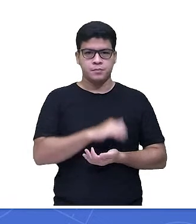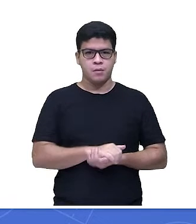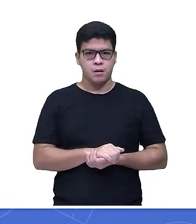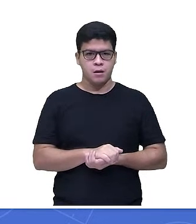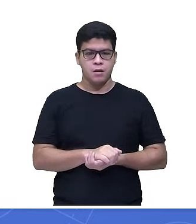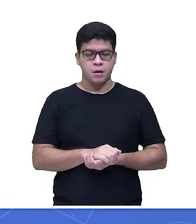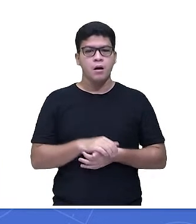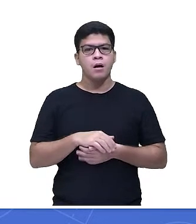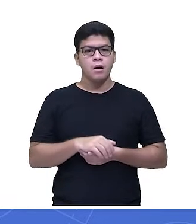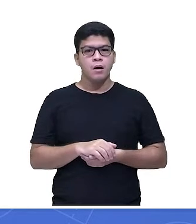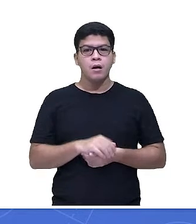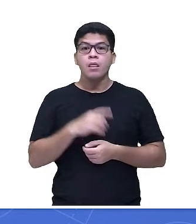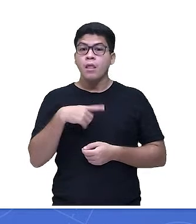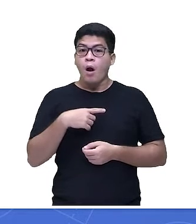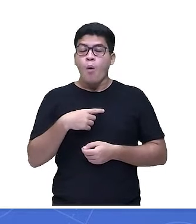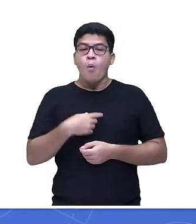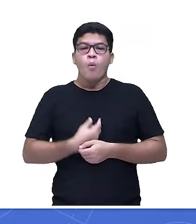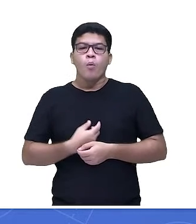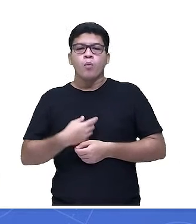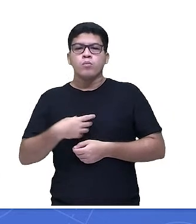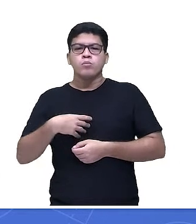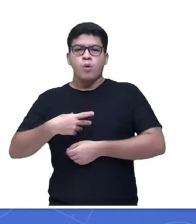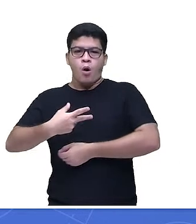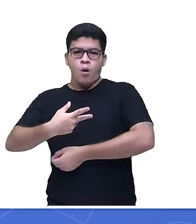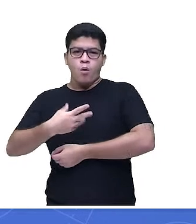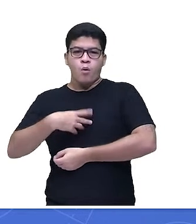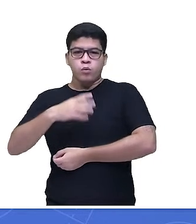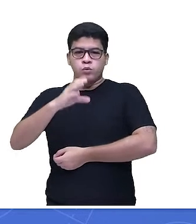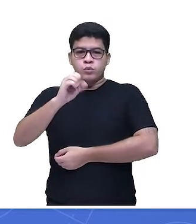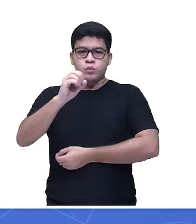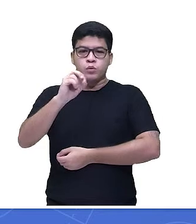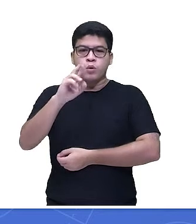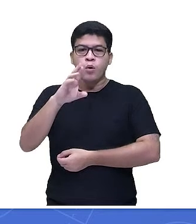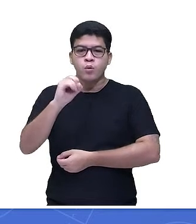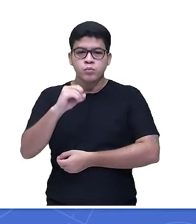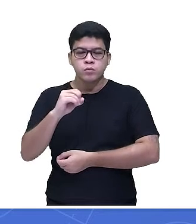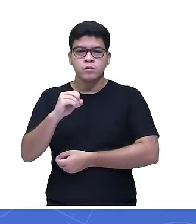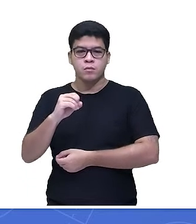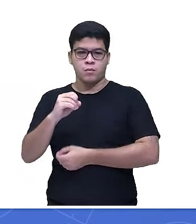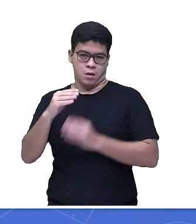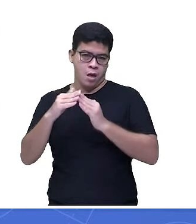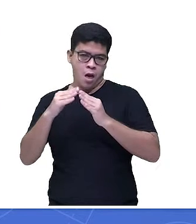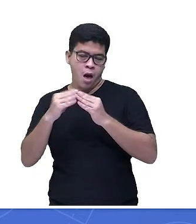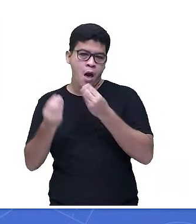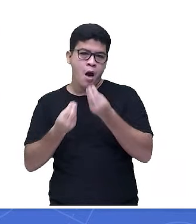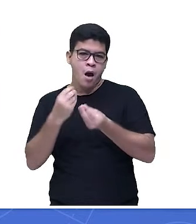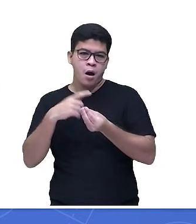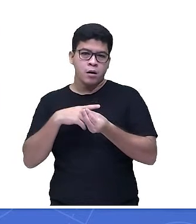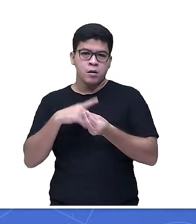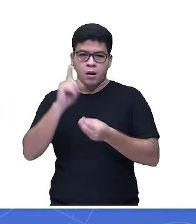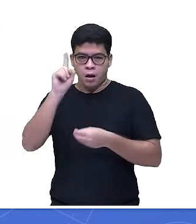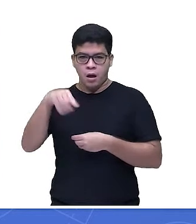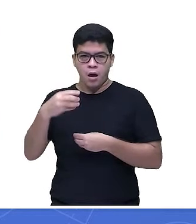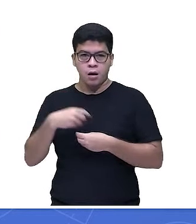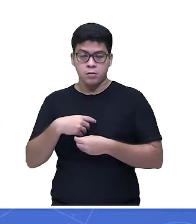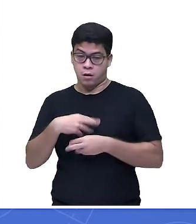nós temos o soro caseiro. O soro caseiro, ele é diferente do soro utilizado nos hospitais, tá